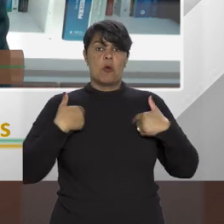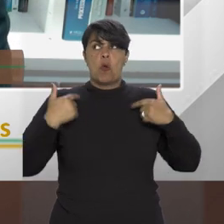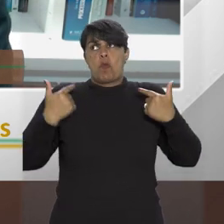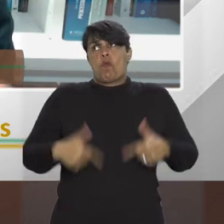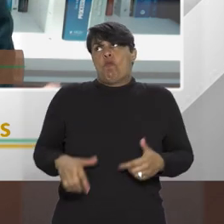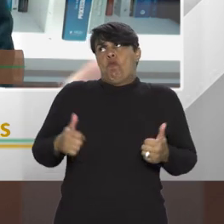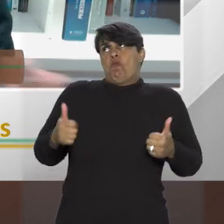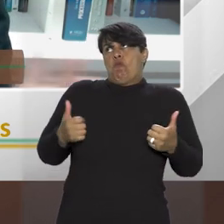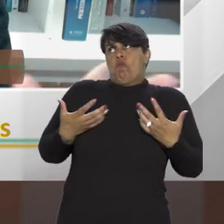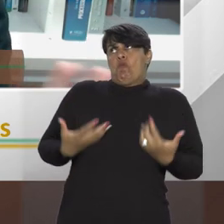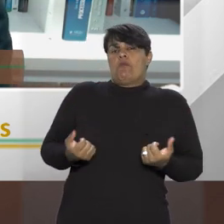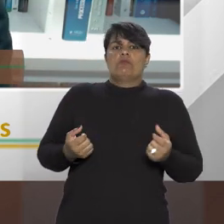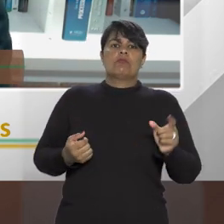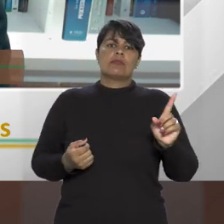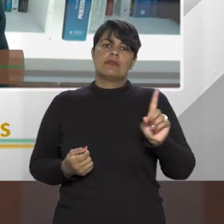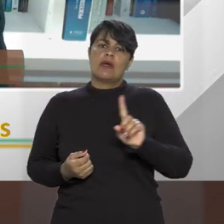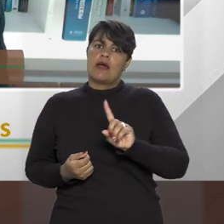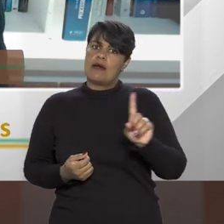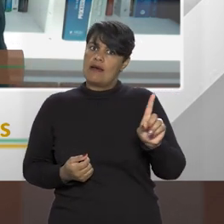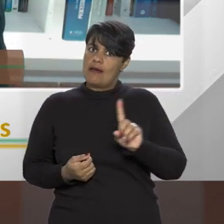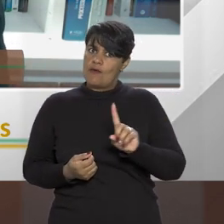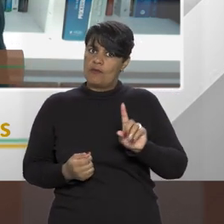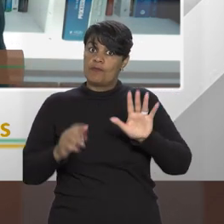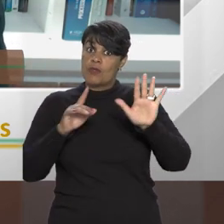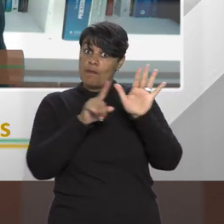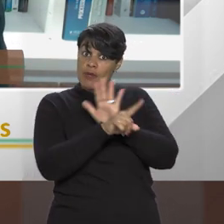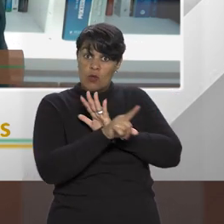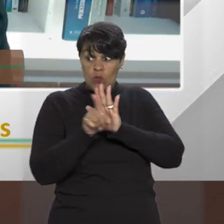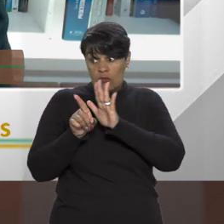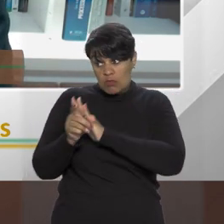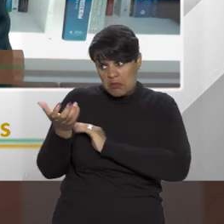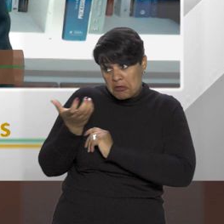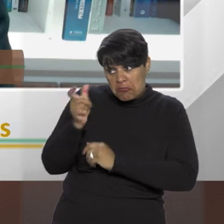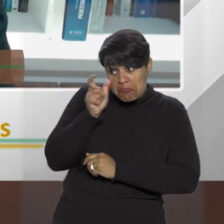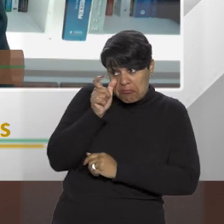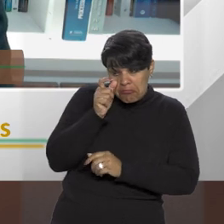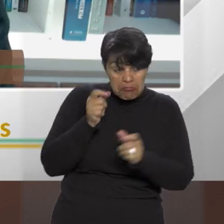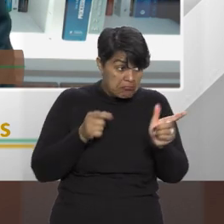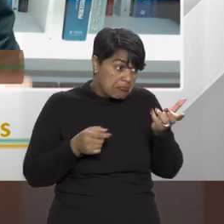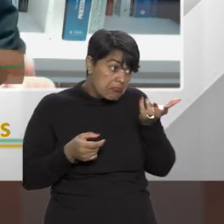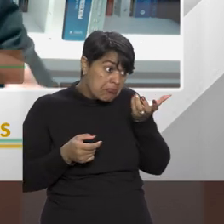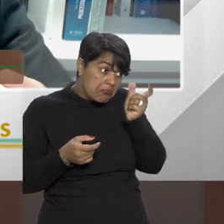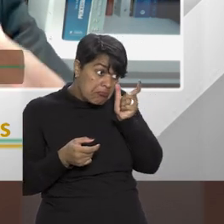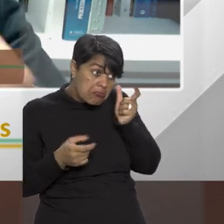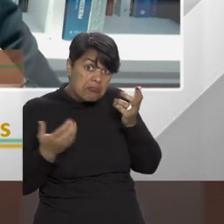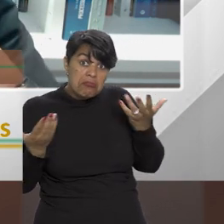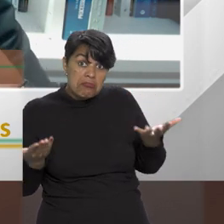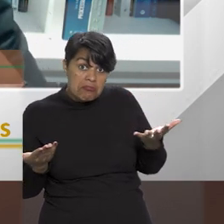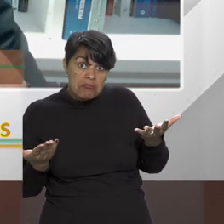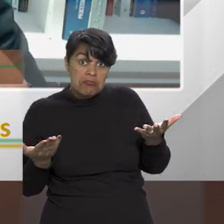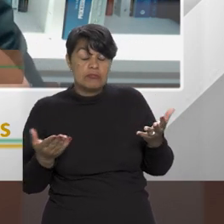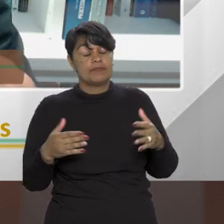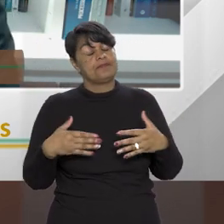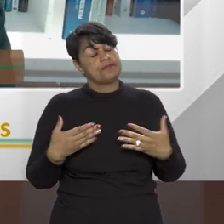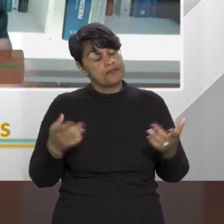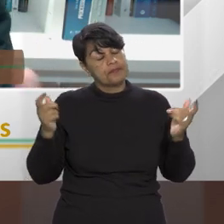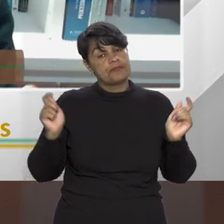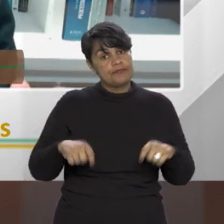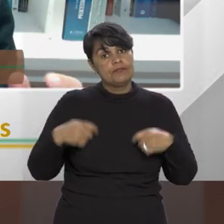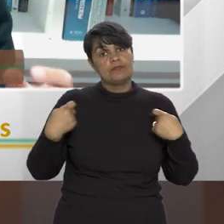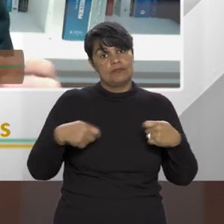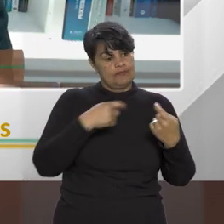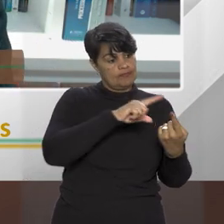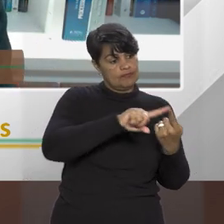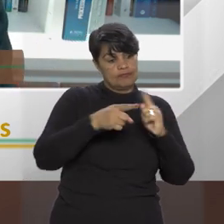esse processo. Isso sim, também pode ser uma forma de negociar. Mas vejam que isso parte da minha vontade. Eu